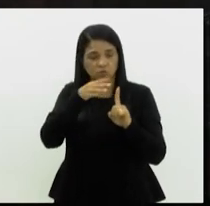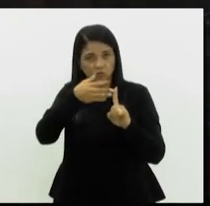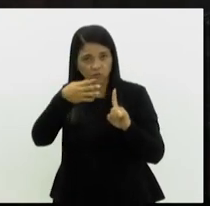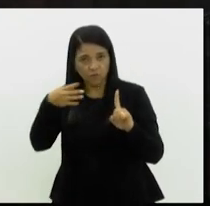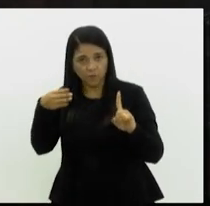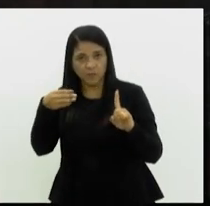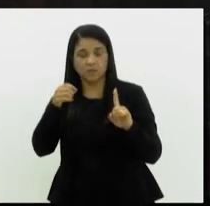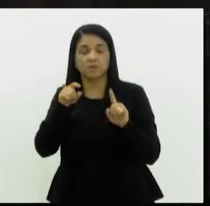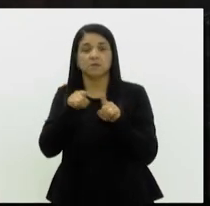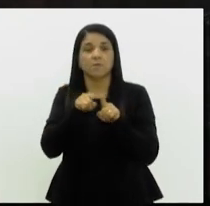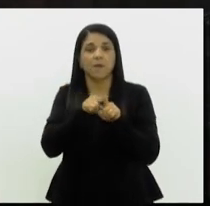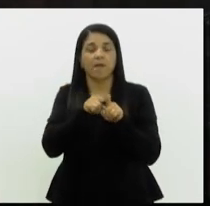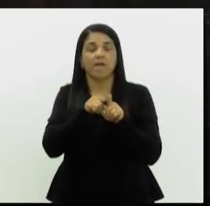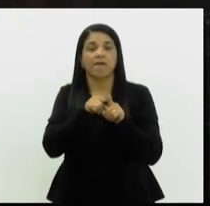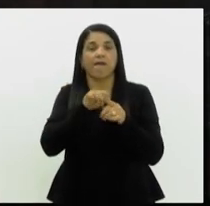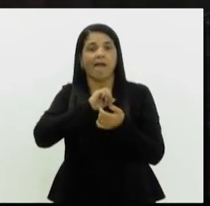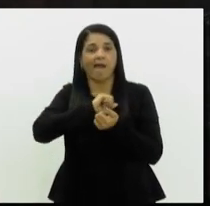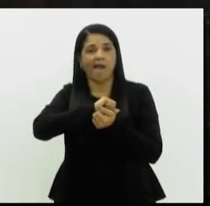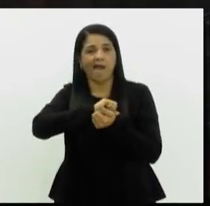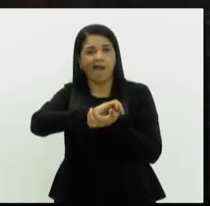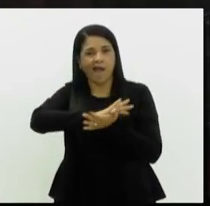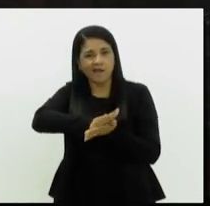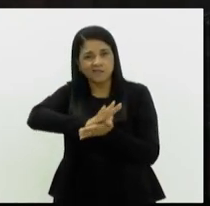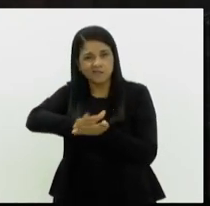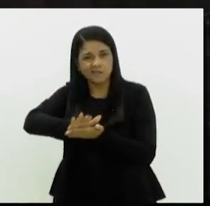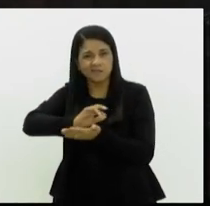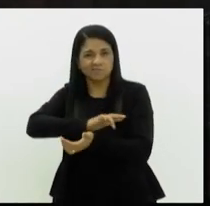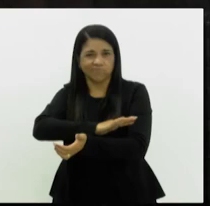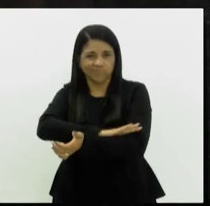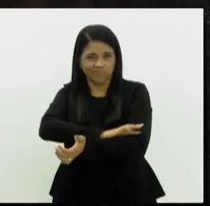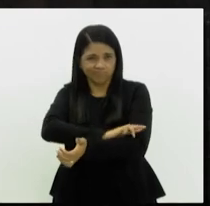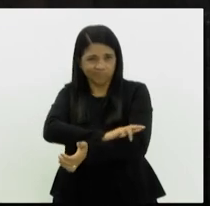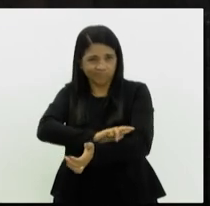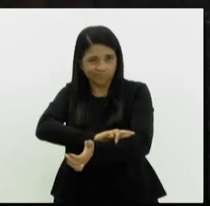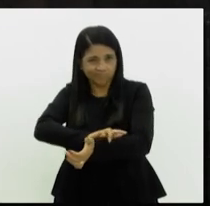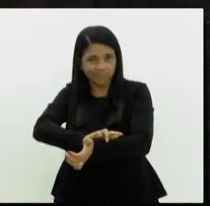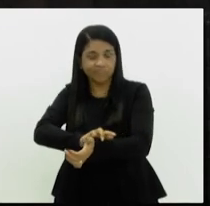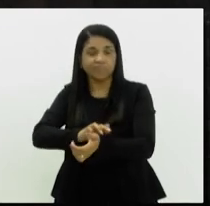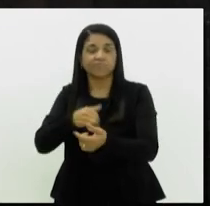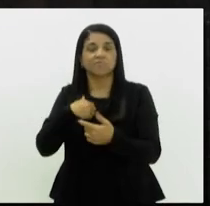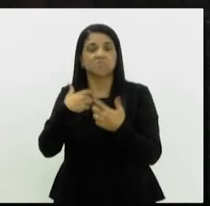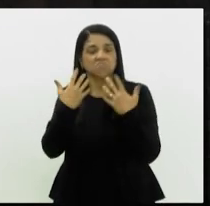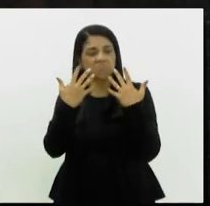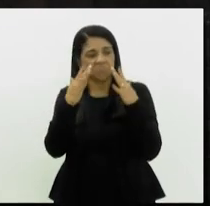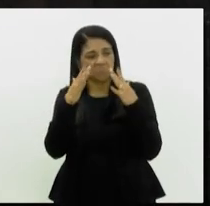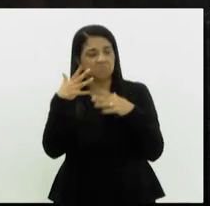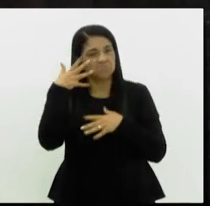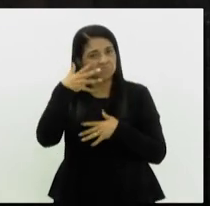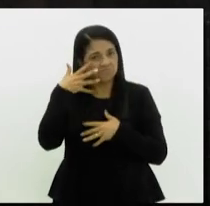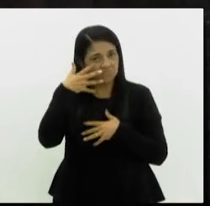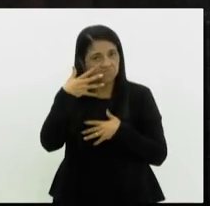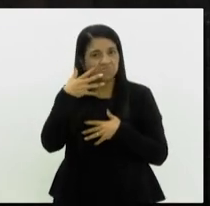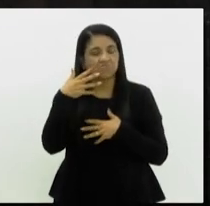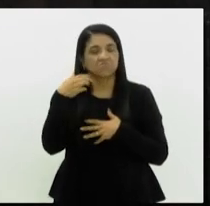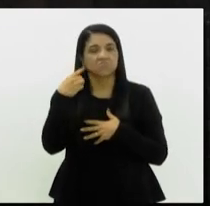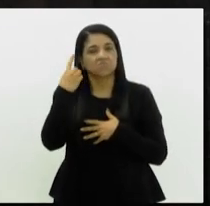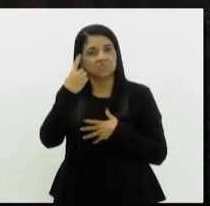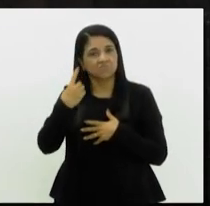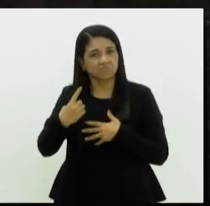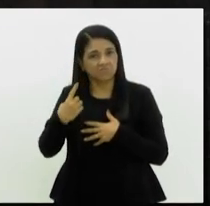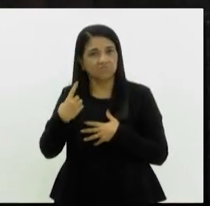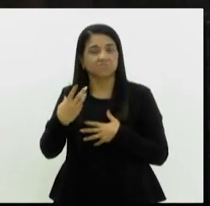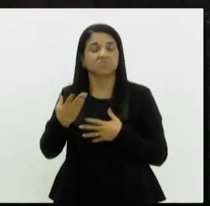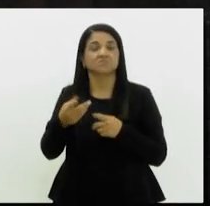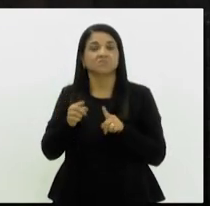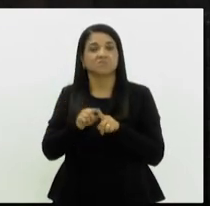questão do racismo. Né? Nós temos que ter isso muito claro. Então, parabenizo o seu discurso, coloco também a nossa comissão a serviço